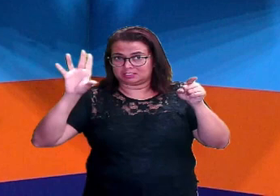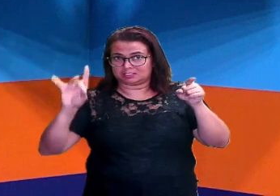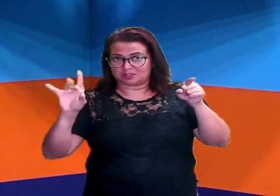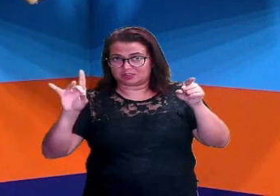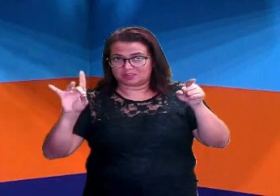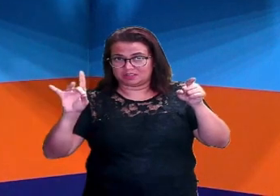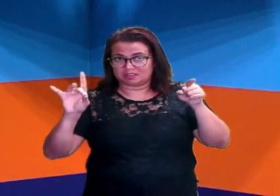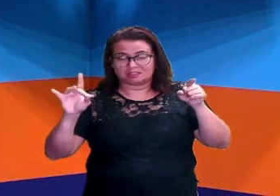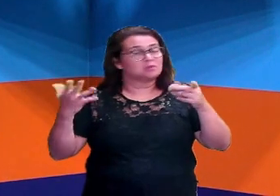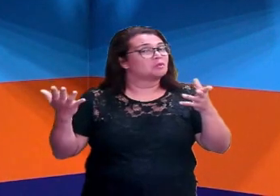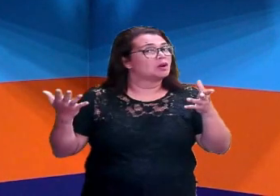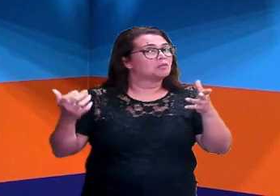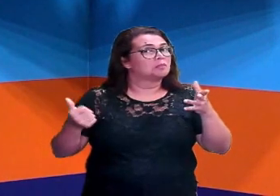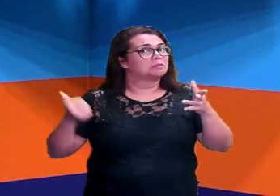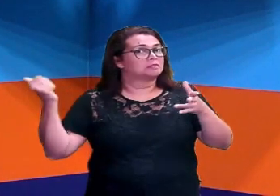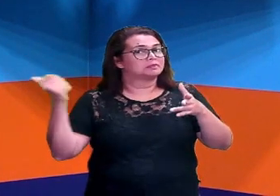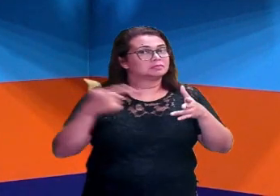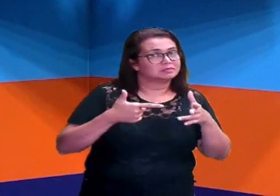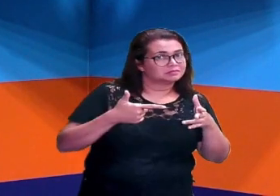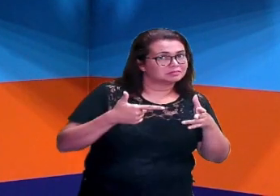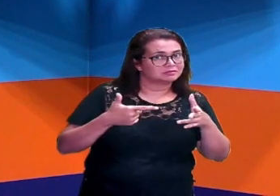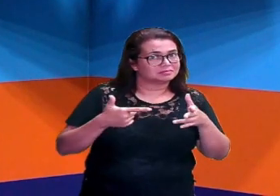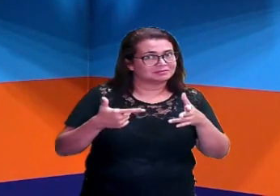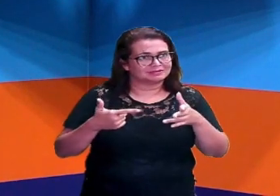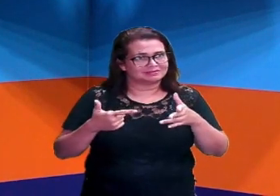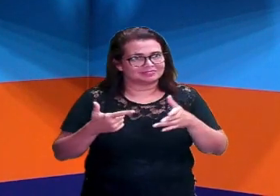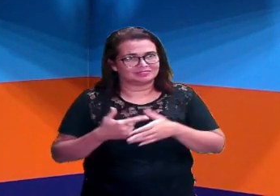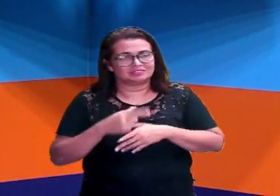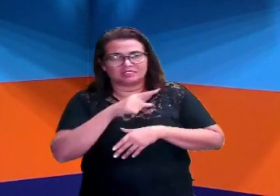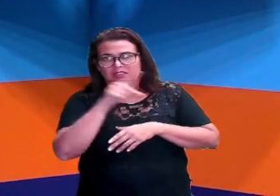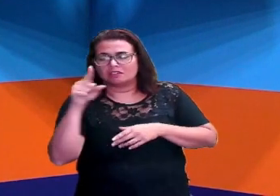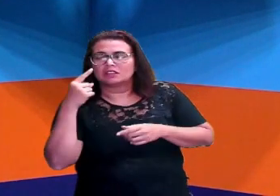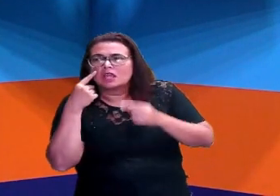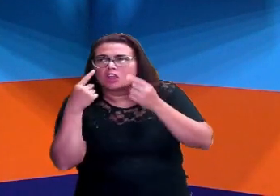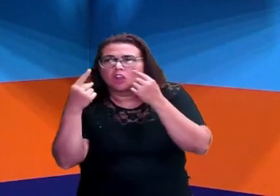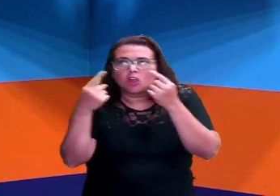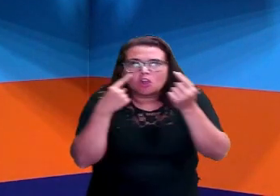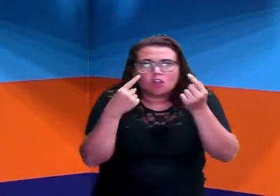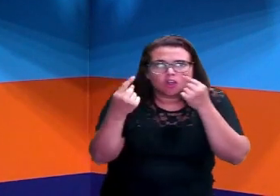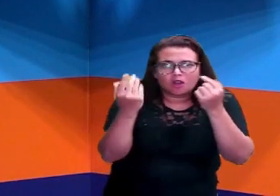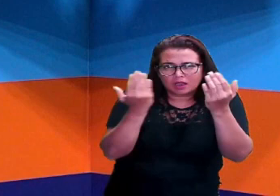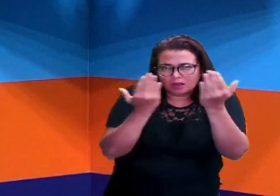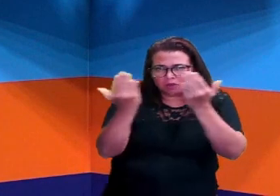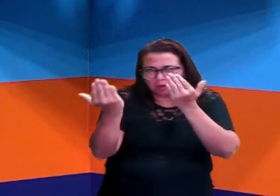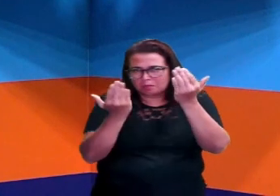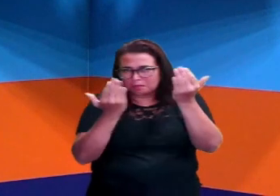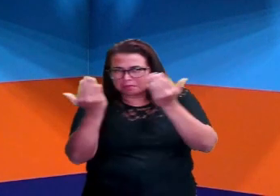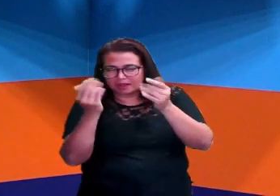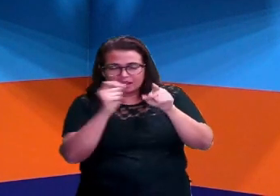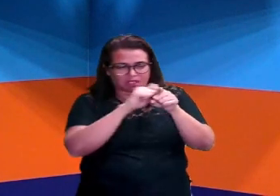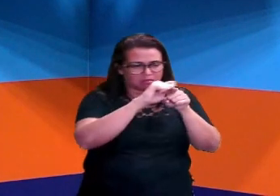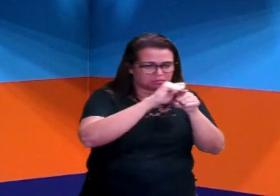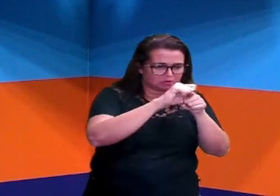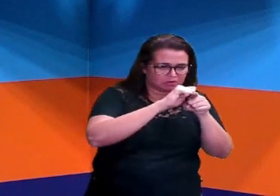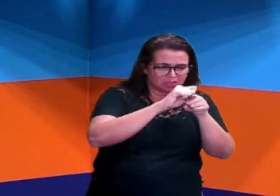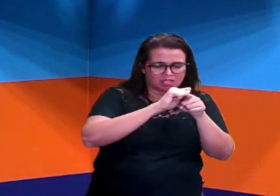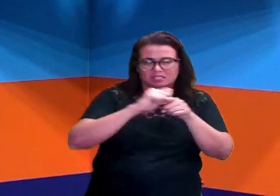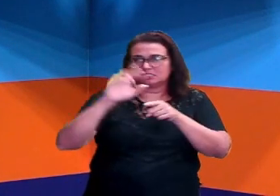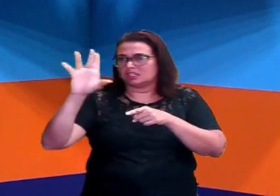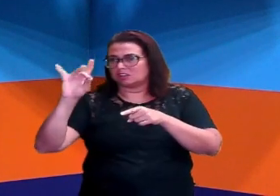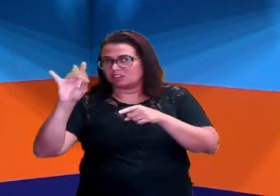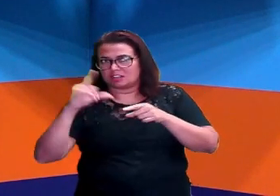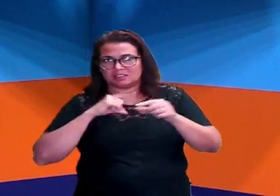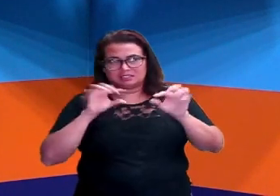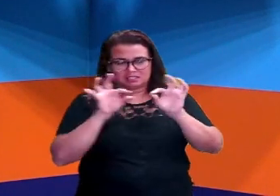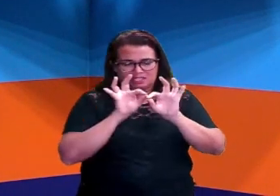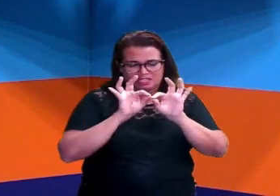é menos comprida que a borracha? Então, se liga aí, né? Analisa a imagem, vejam que tem uma régua, a